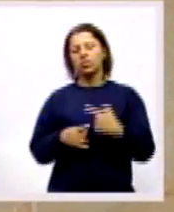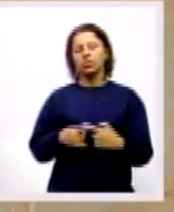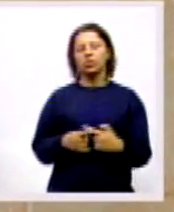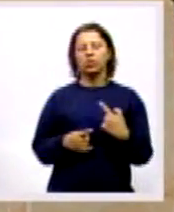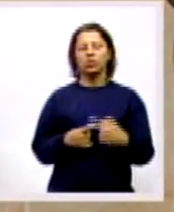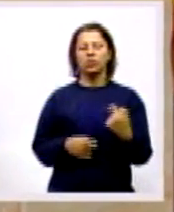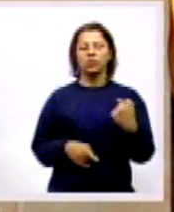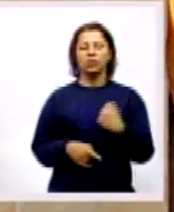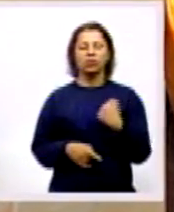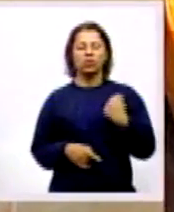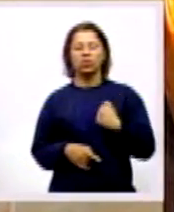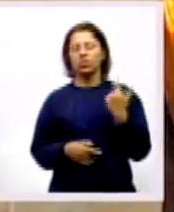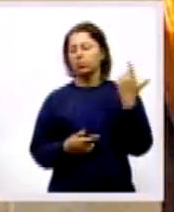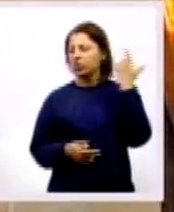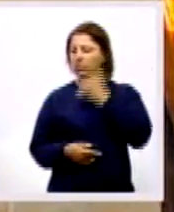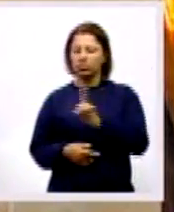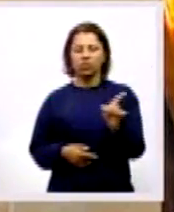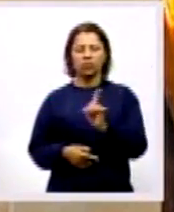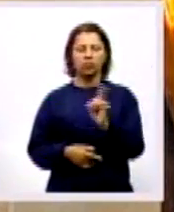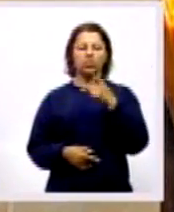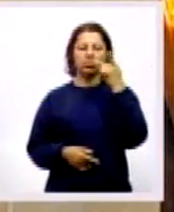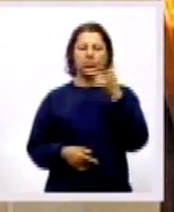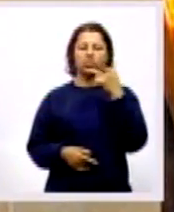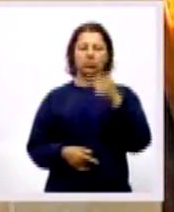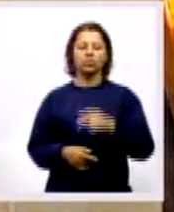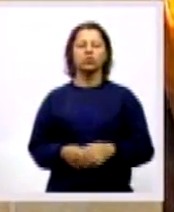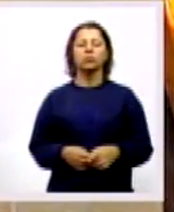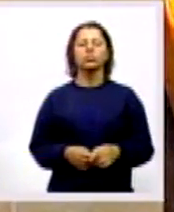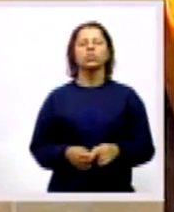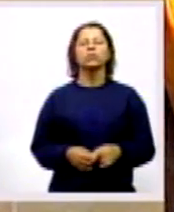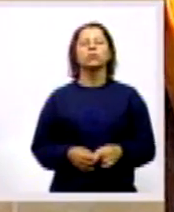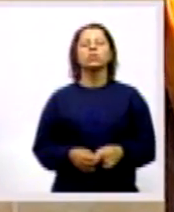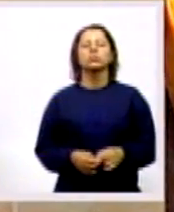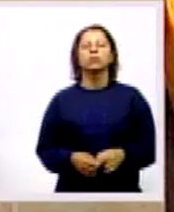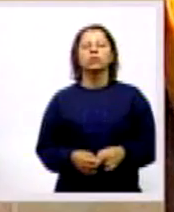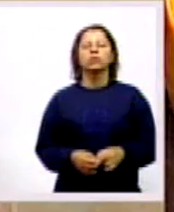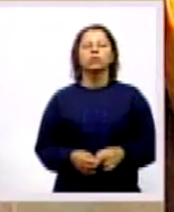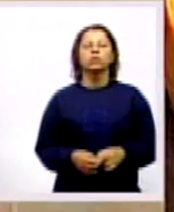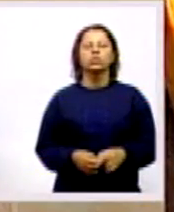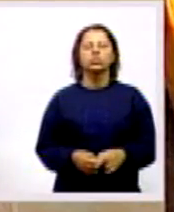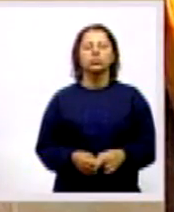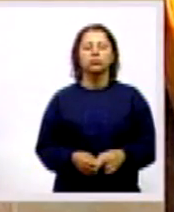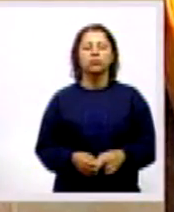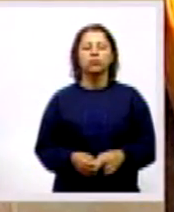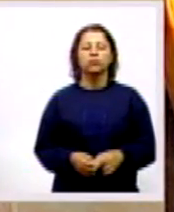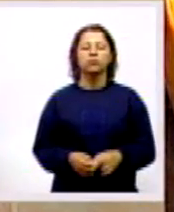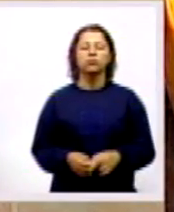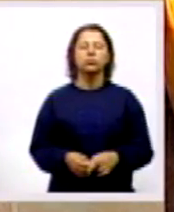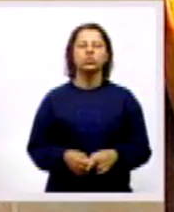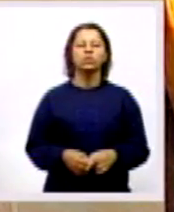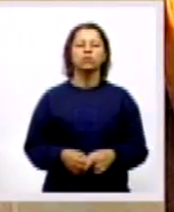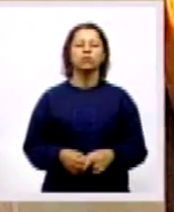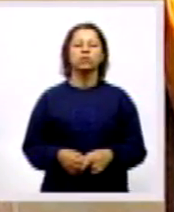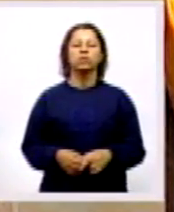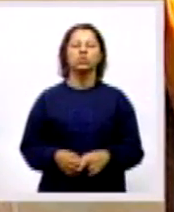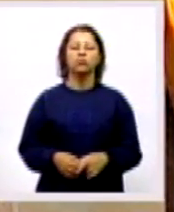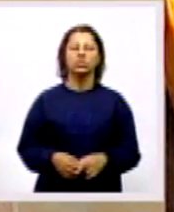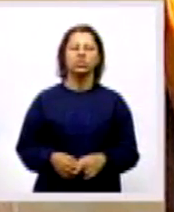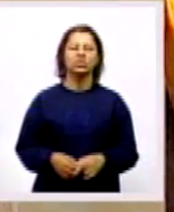já não falo mais. Eu, não estou falando eu. Ainda ia xingar sem falar.